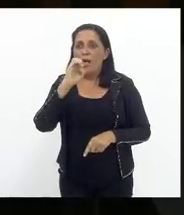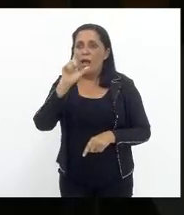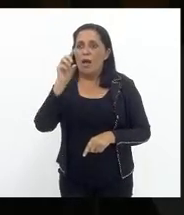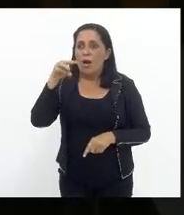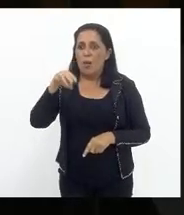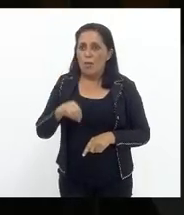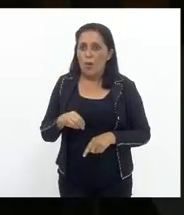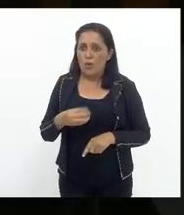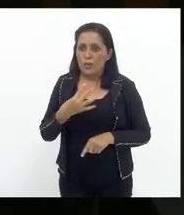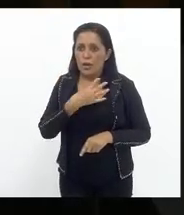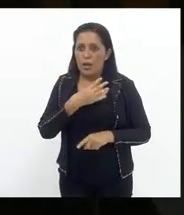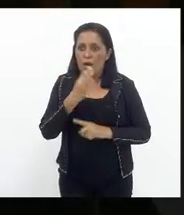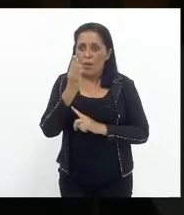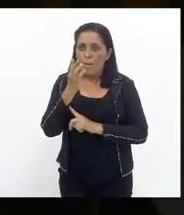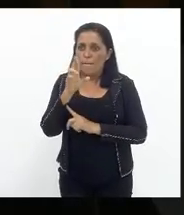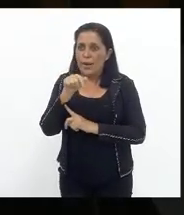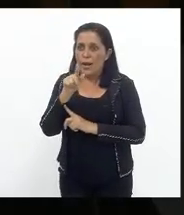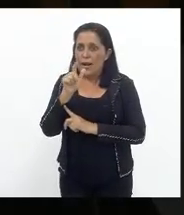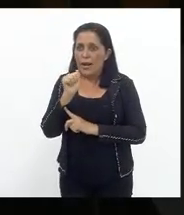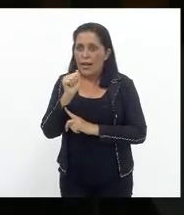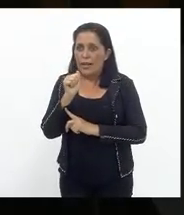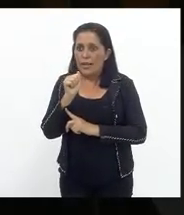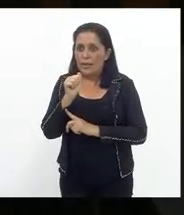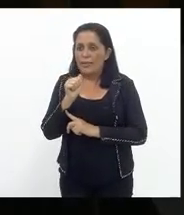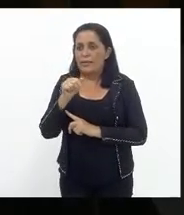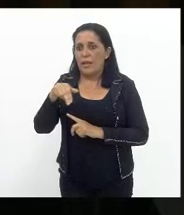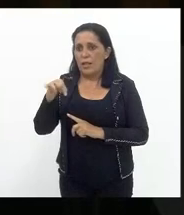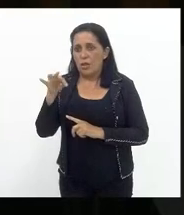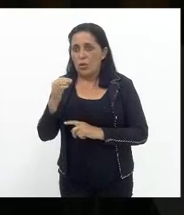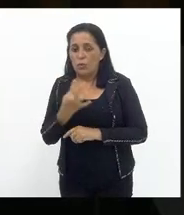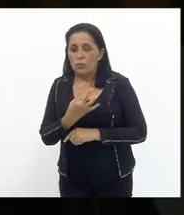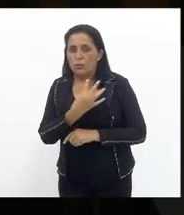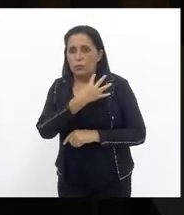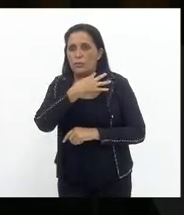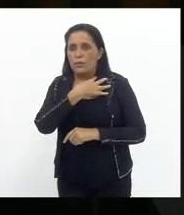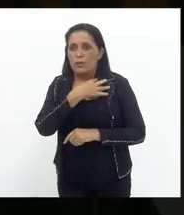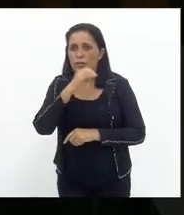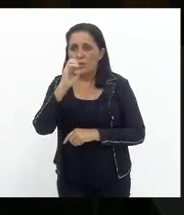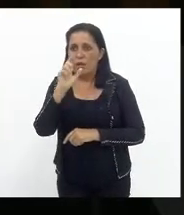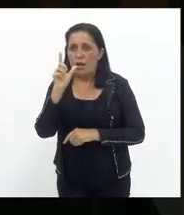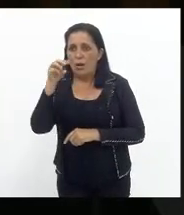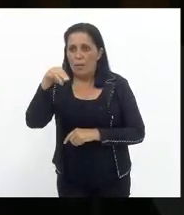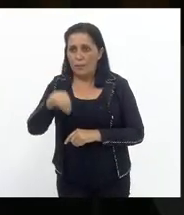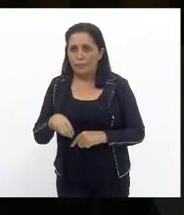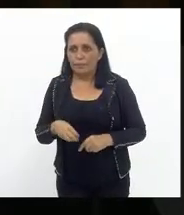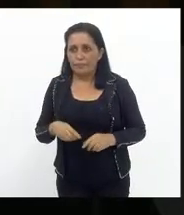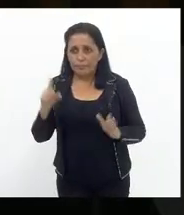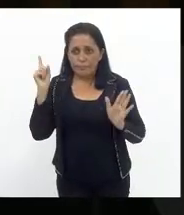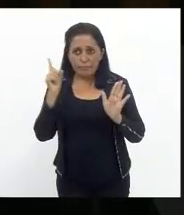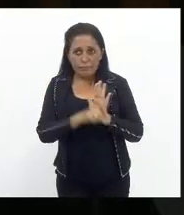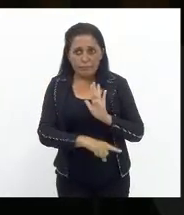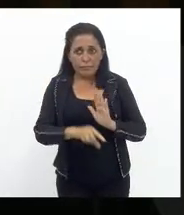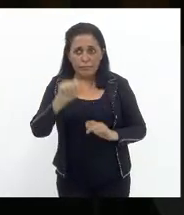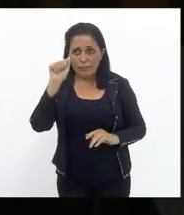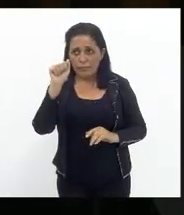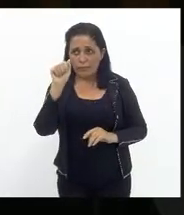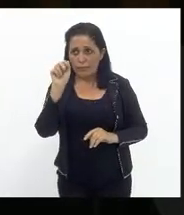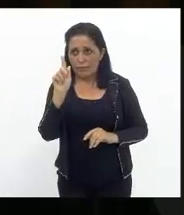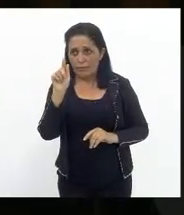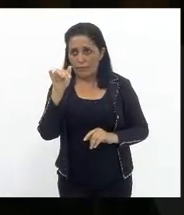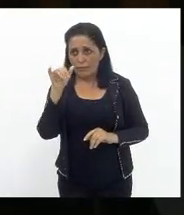ao general Braga Neto quem é o subtenente Elmo. Pergunta ao general Augusto